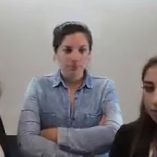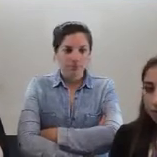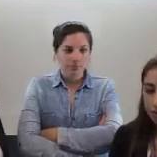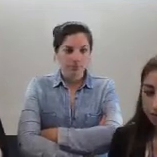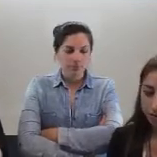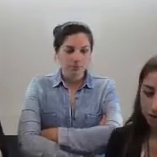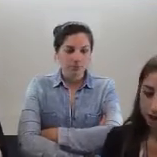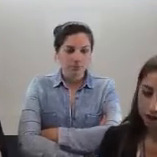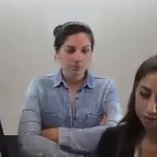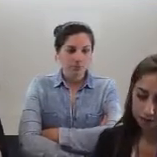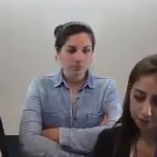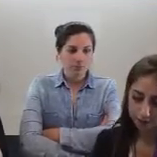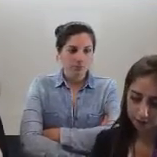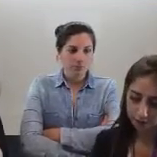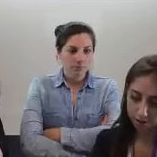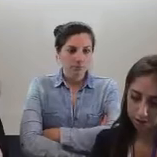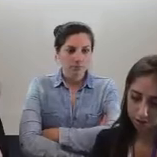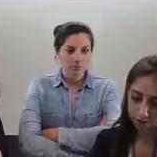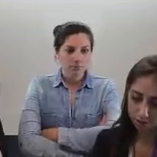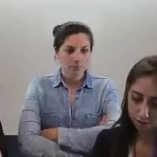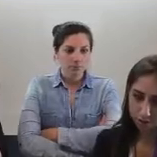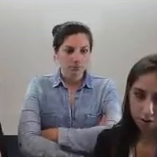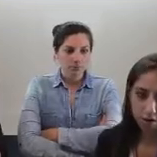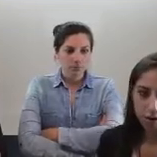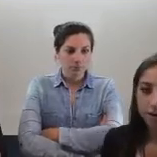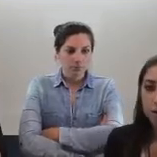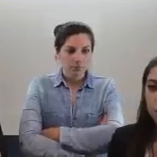gente coloca tudo online.